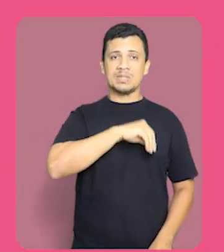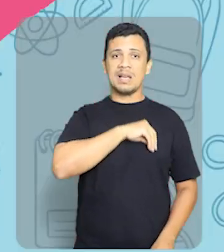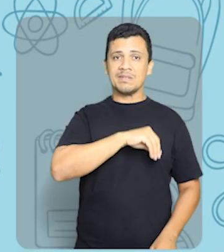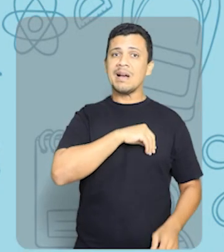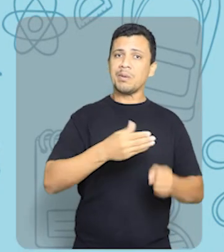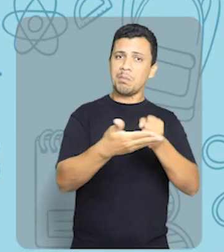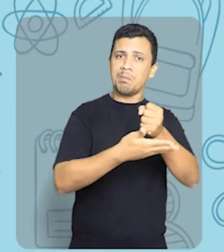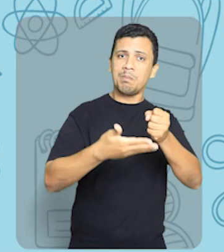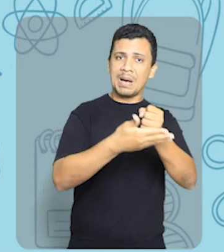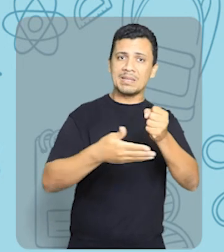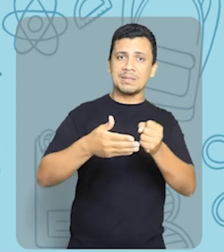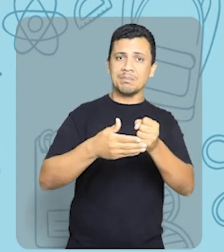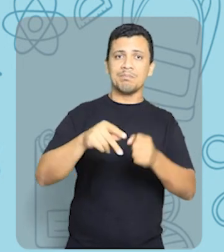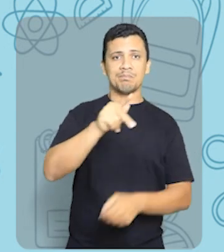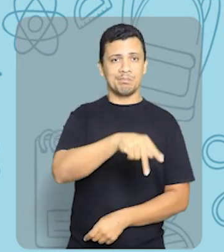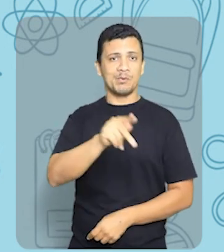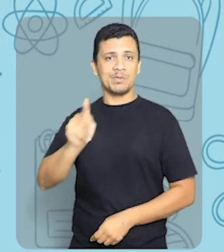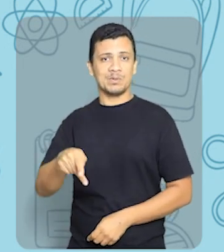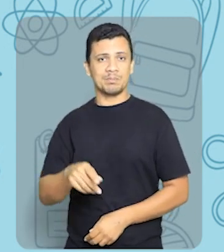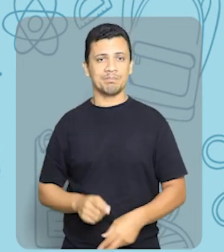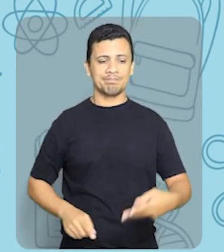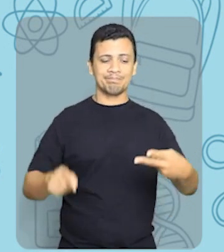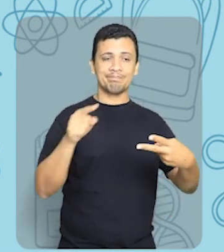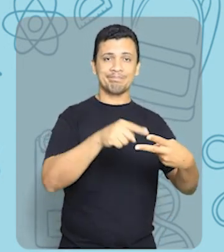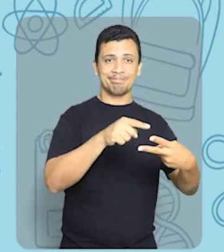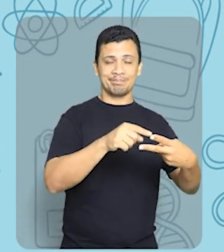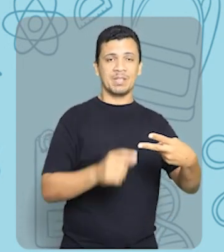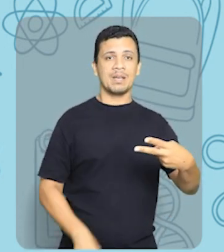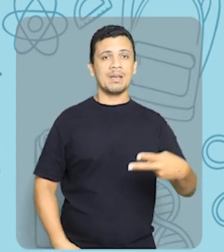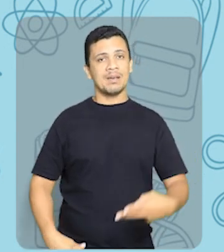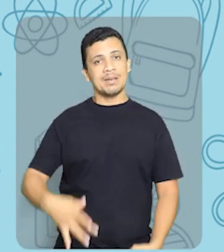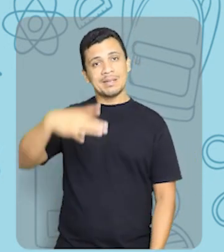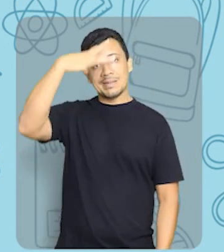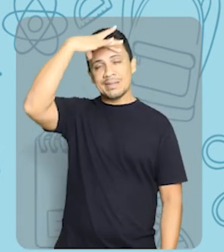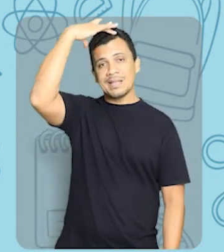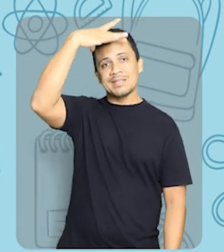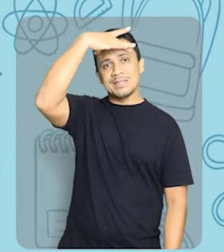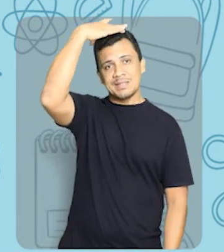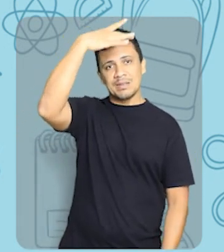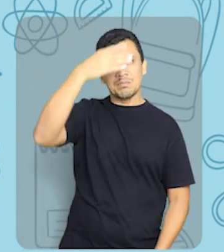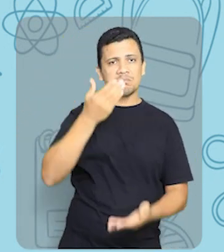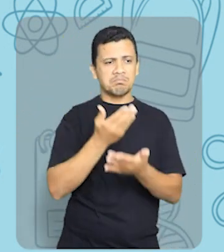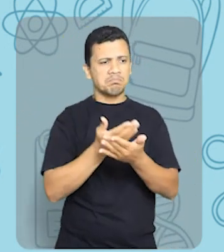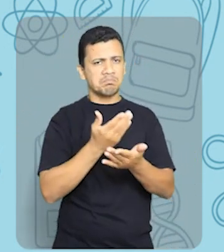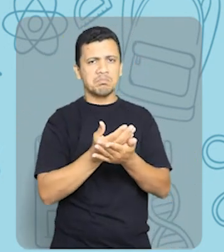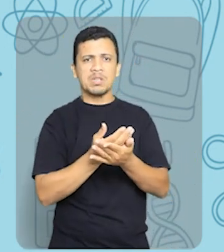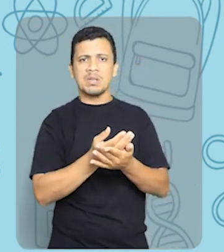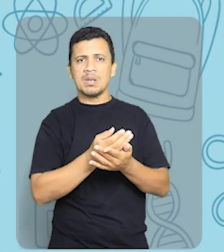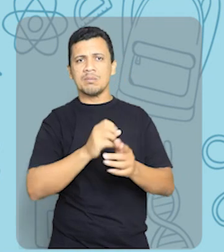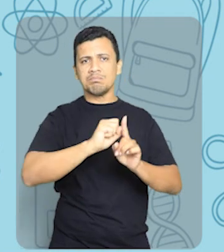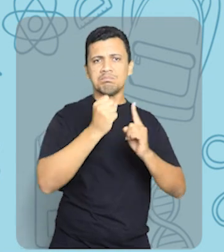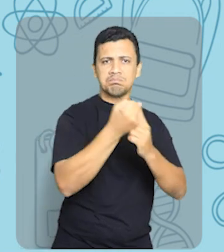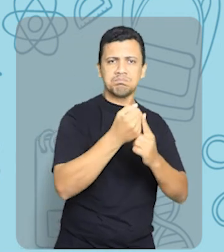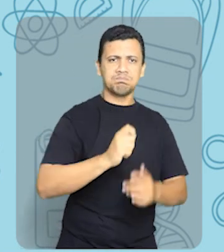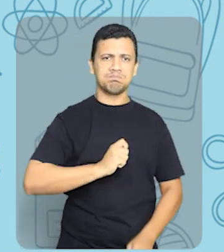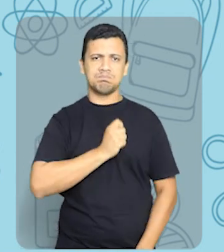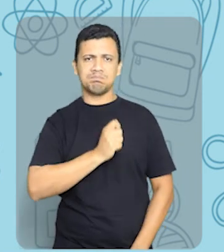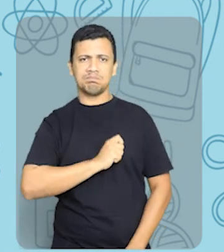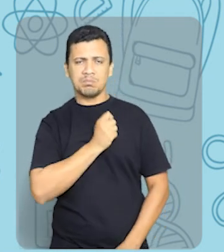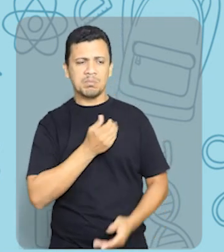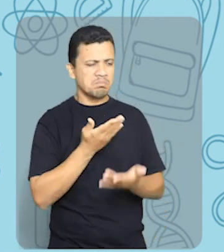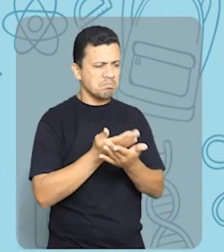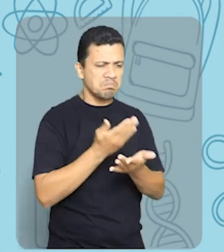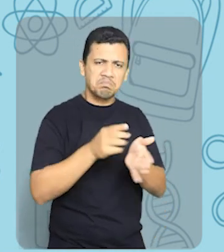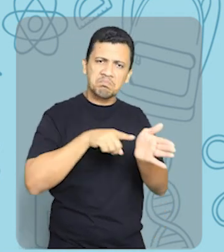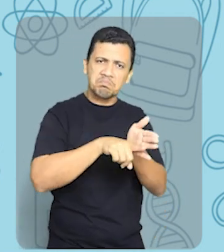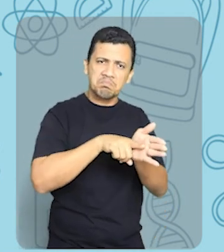professores. Darcy Ribeiro, antropólogo, sociólogo, professor, escritor, indigenista